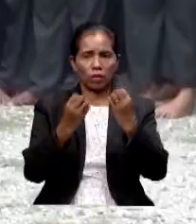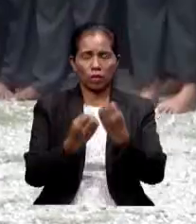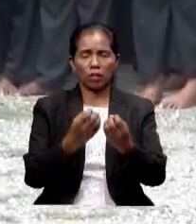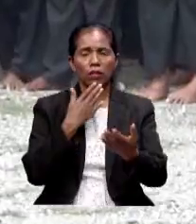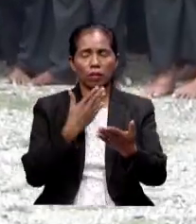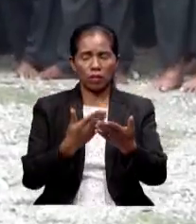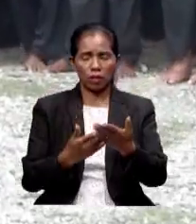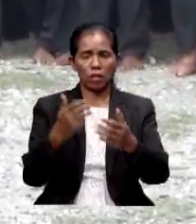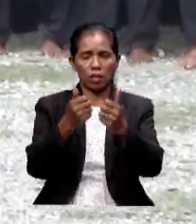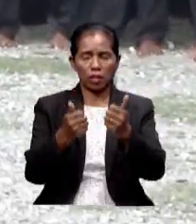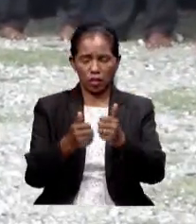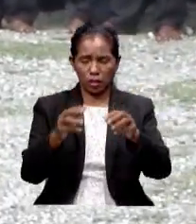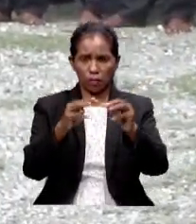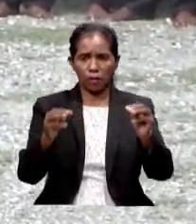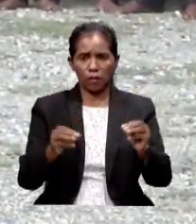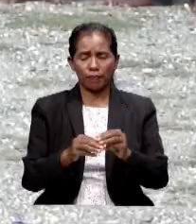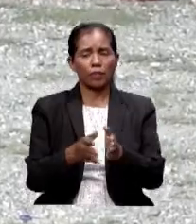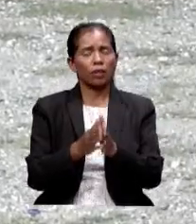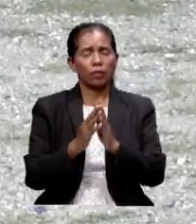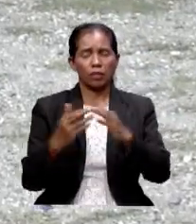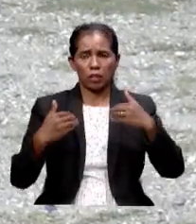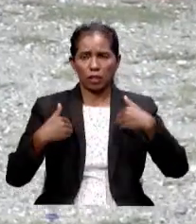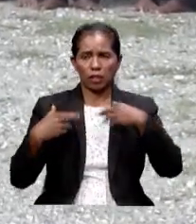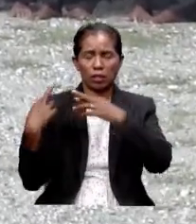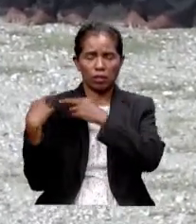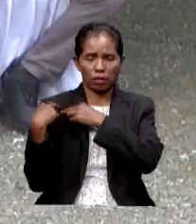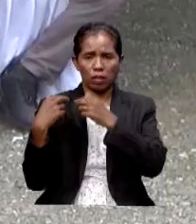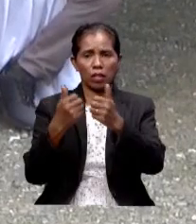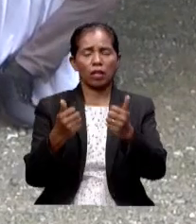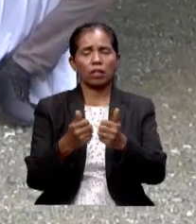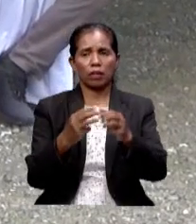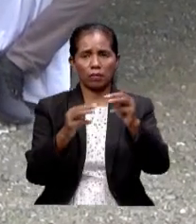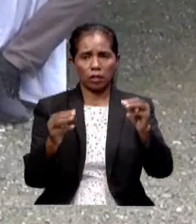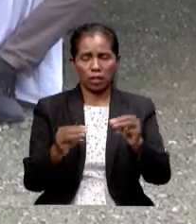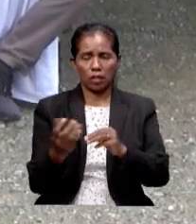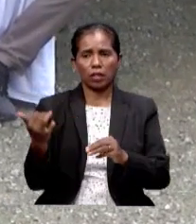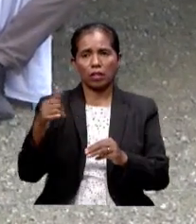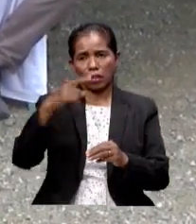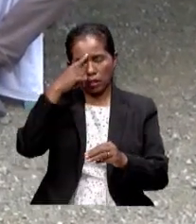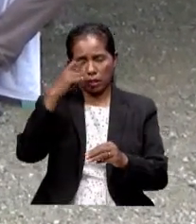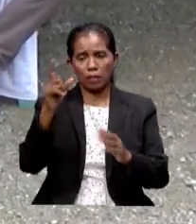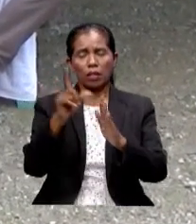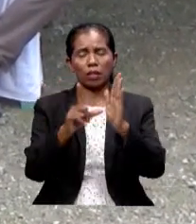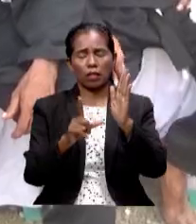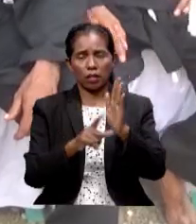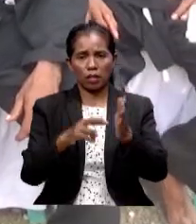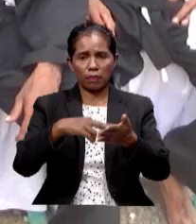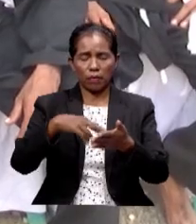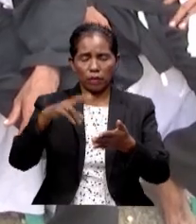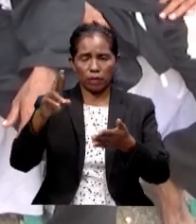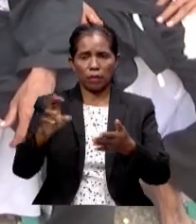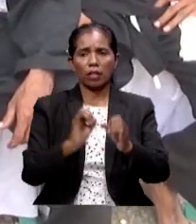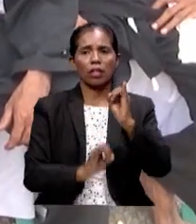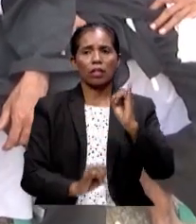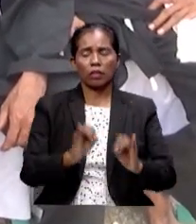que a arte marcial no exige responsabilidade ba arte marcial sira. Tambane iha lei refere a prova ona indivíduo